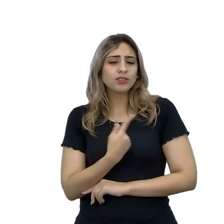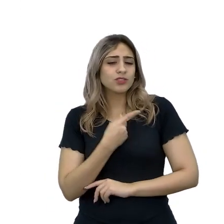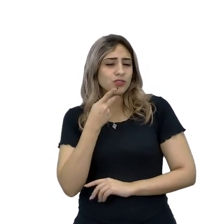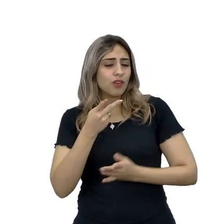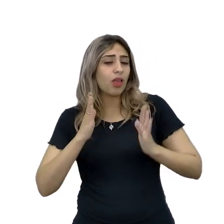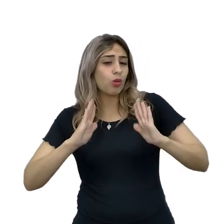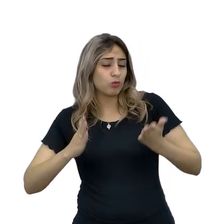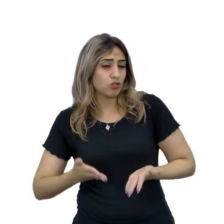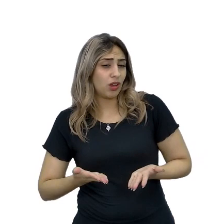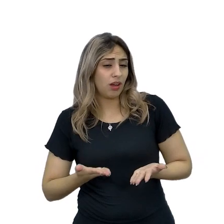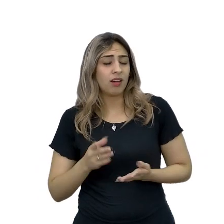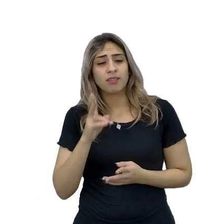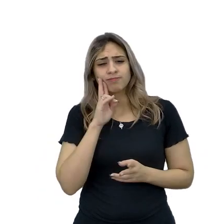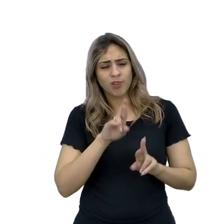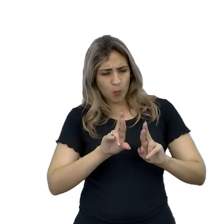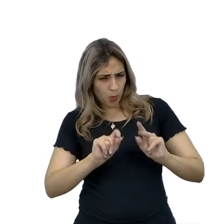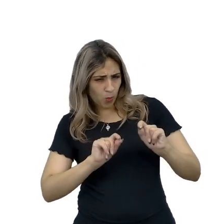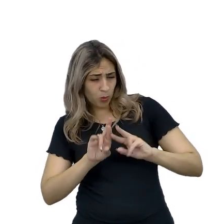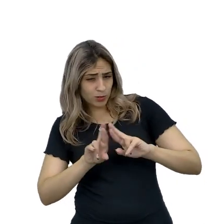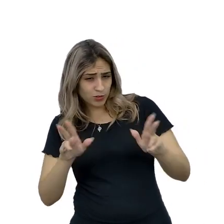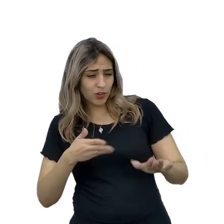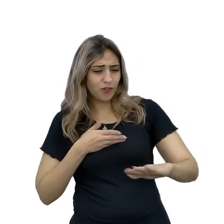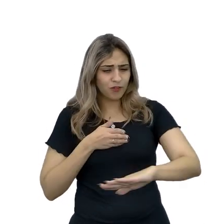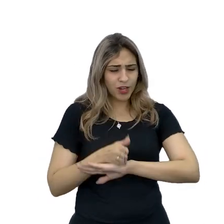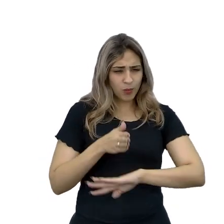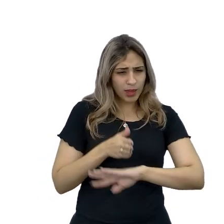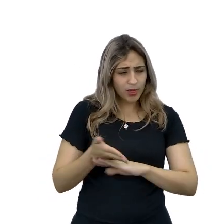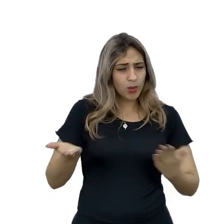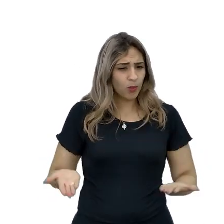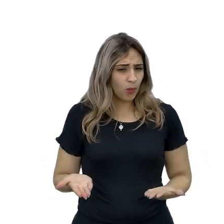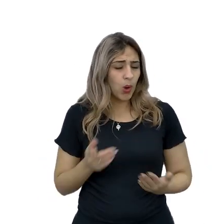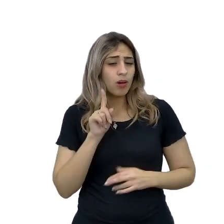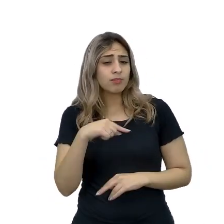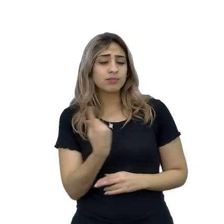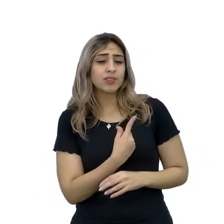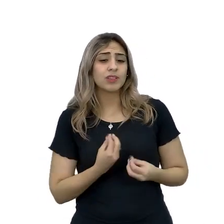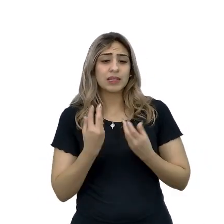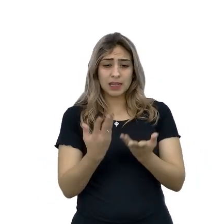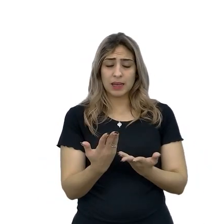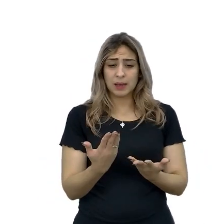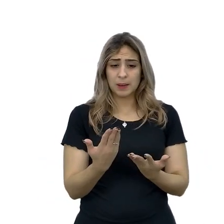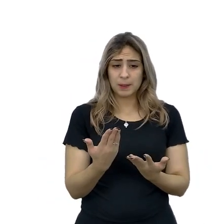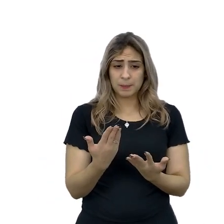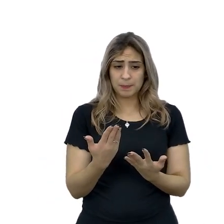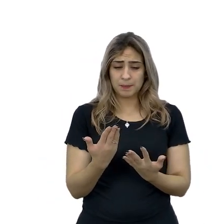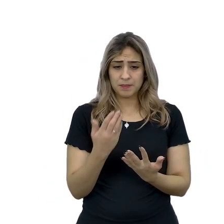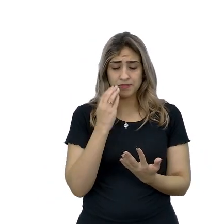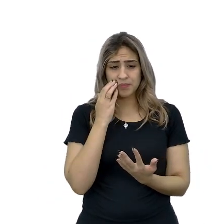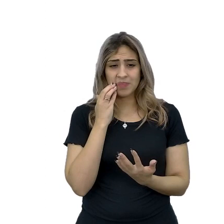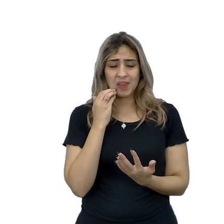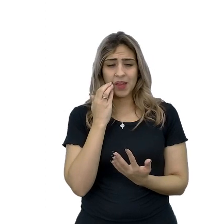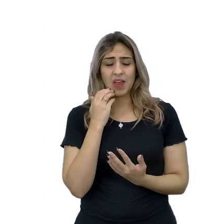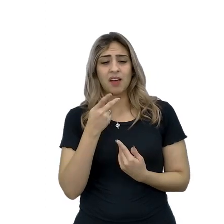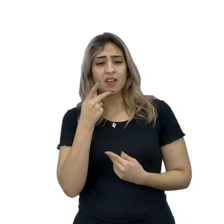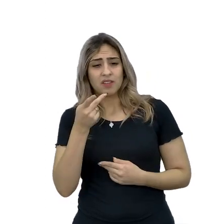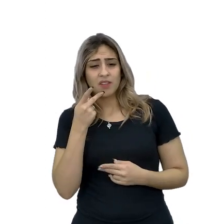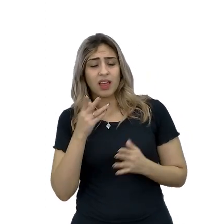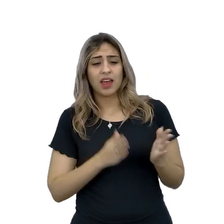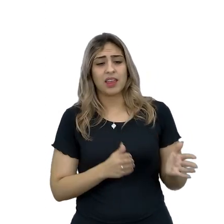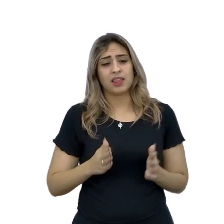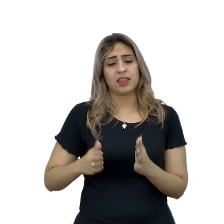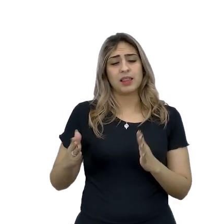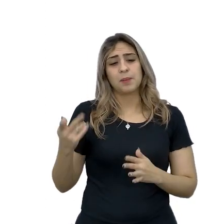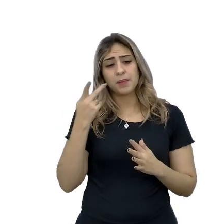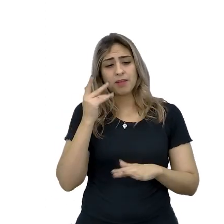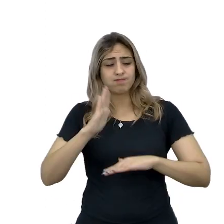falou? Será que foi um pouco diferente, complementou? É isso aí, agora a gente vai dar seguimento, gente, e vamos falar das etapas para